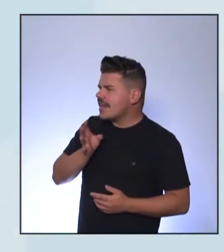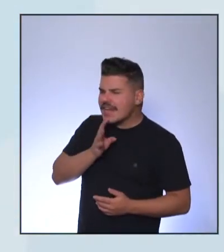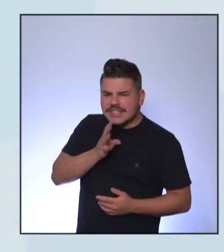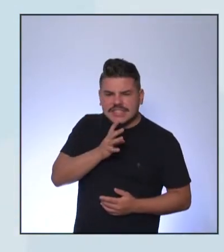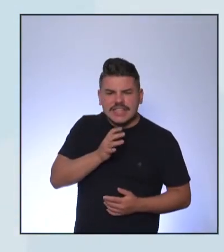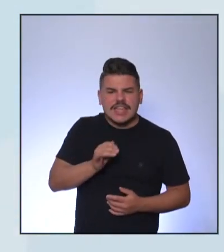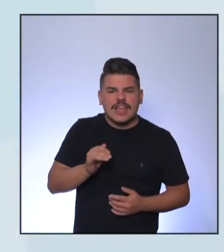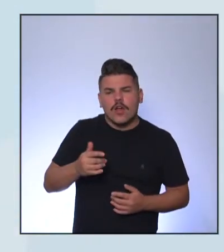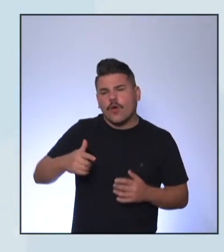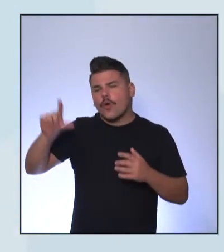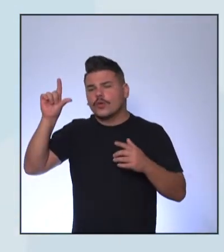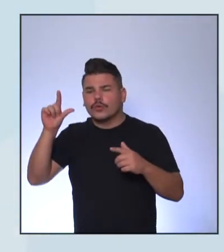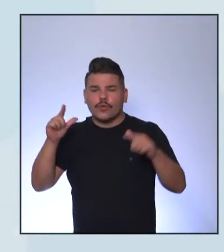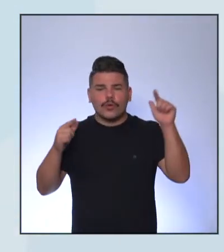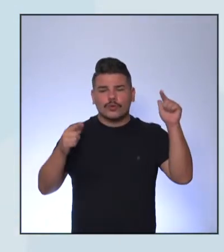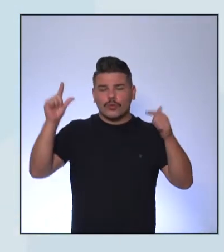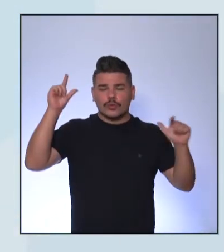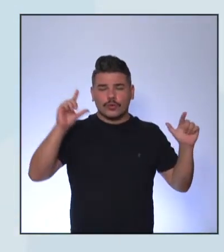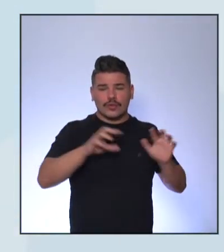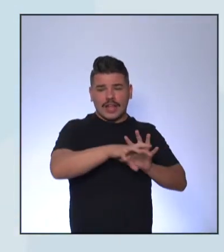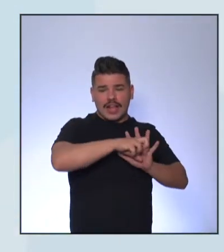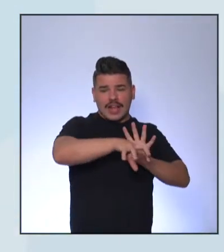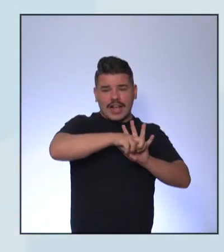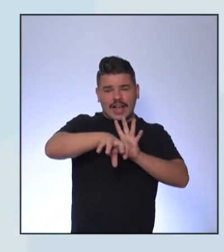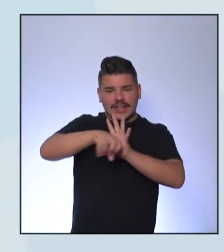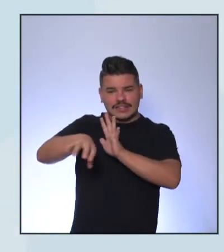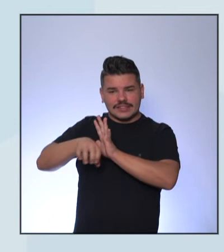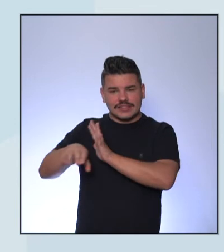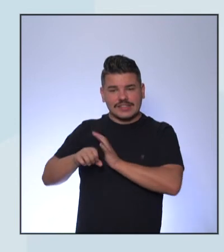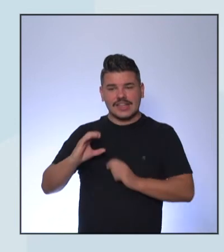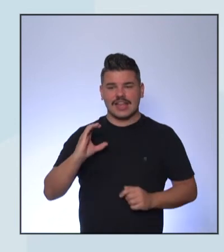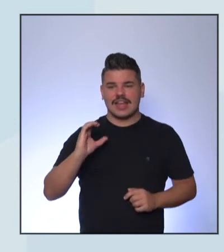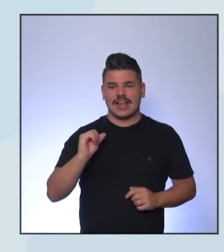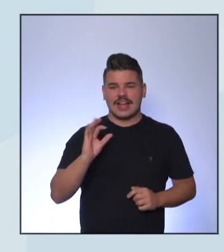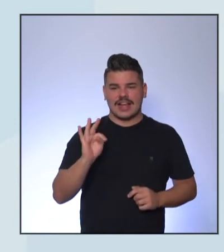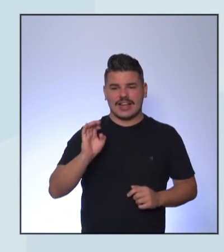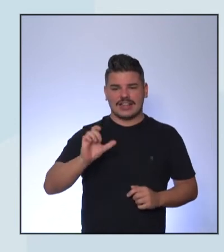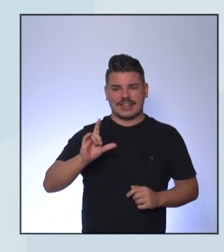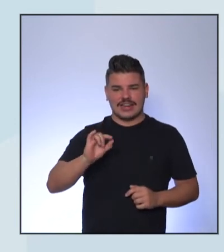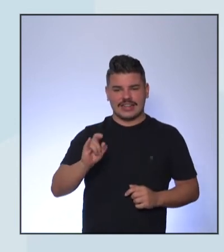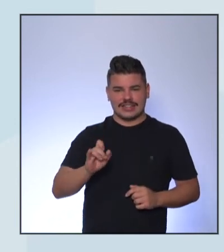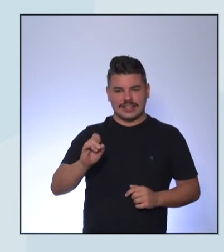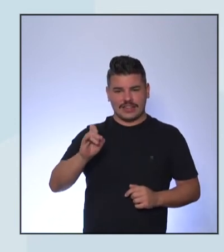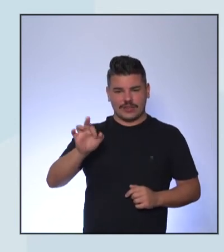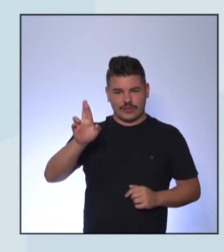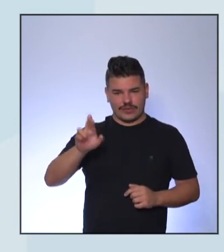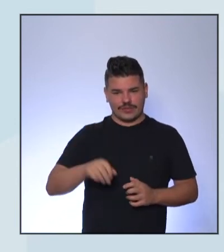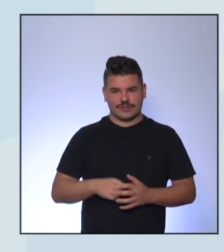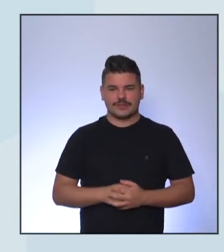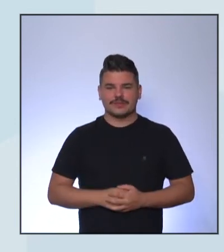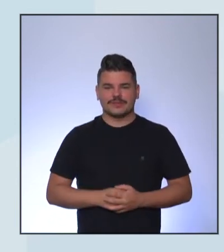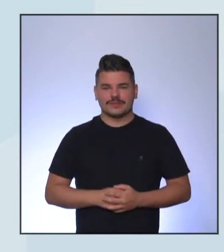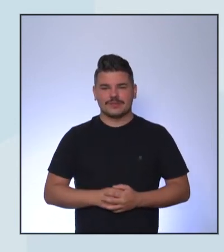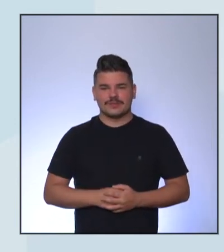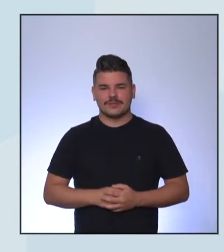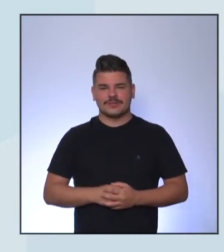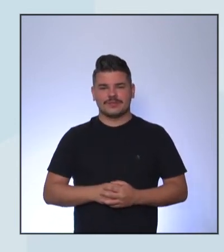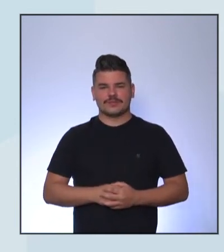de catalisadores? Alguém pode me citar mais um exemplo de catalisador fora os que foram ditos aqui?